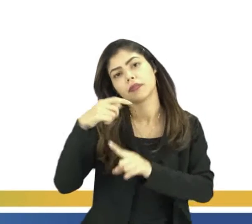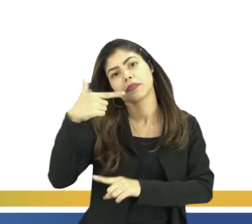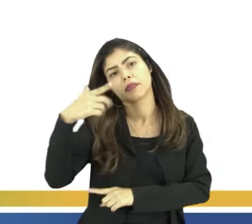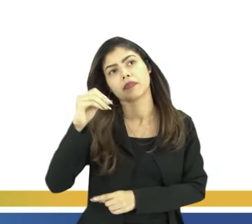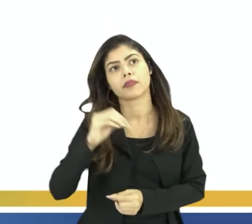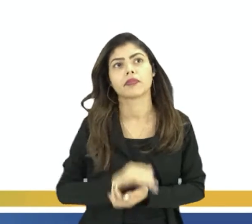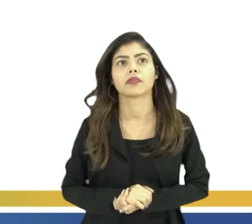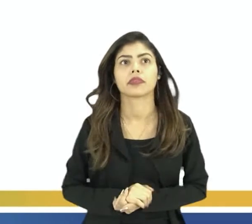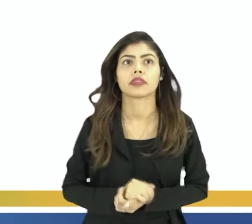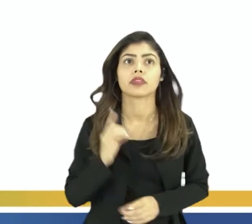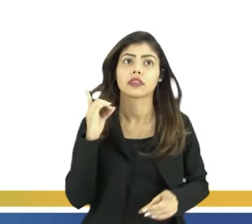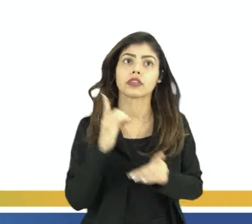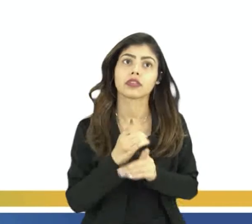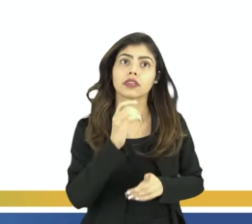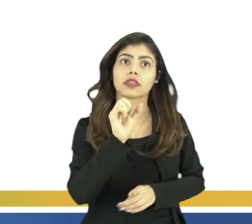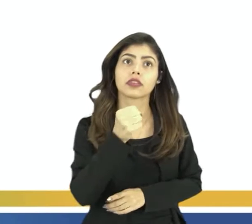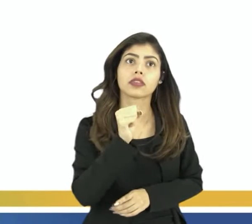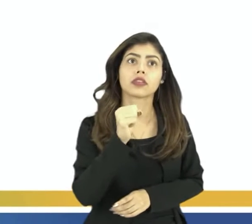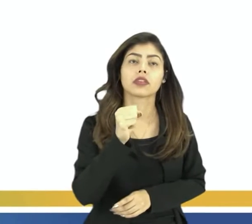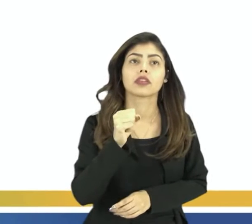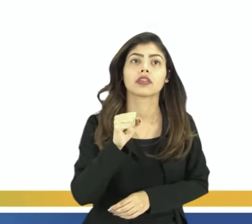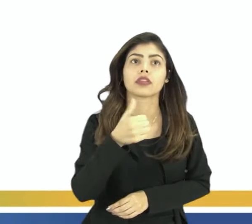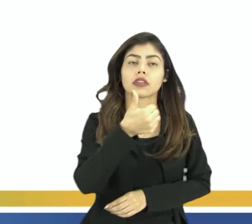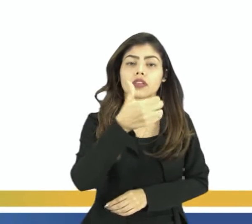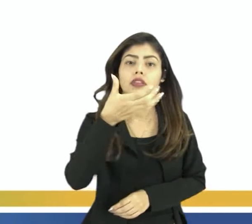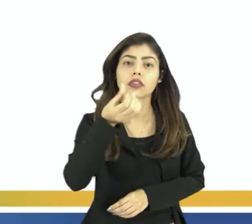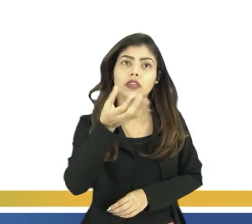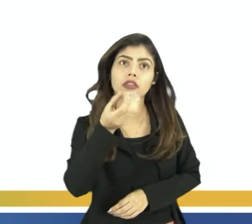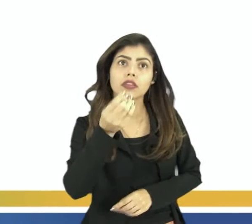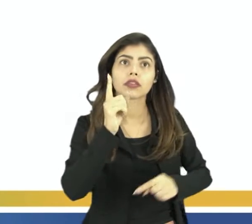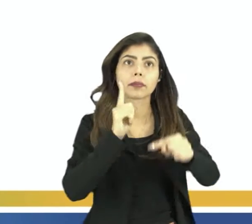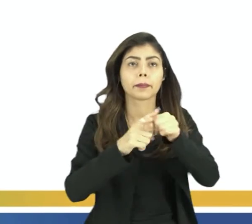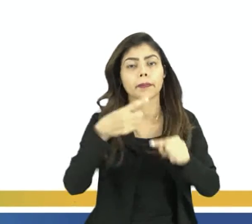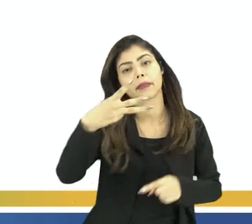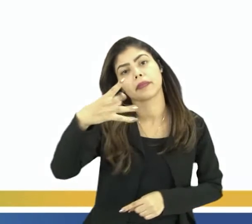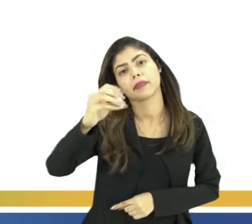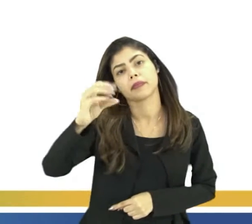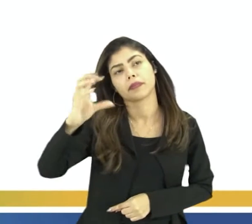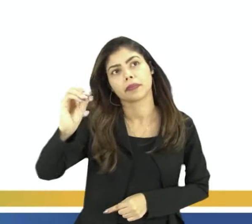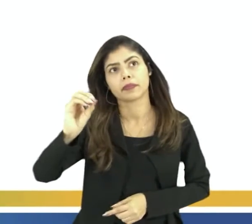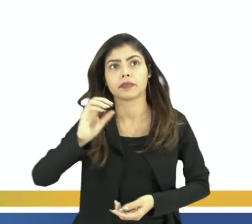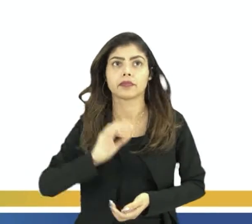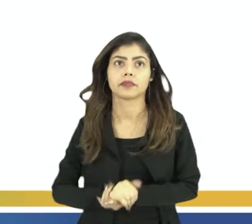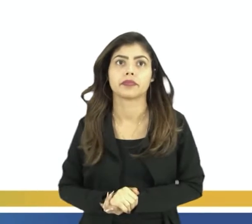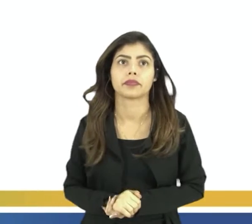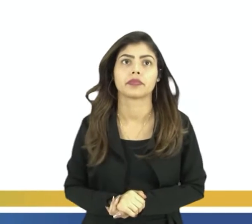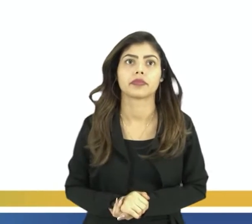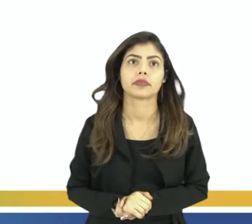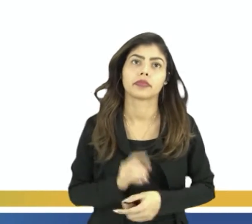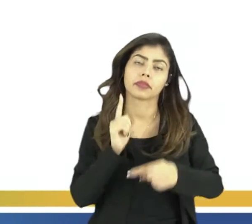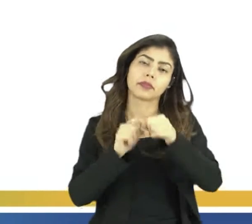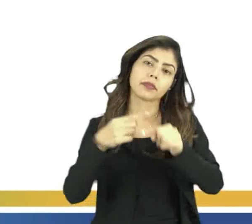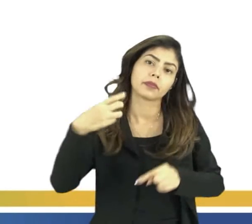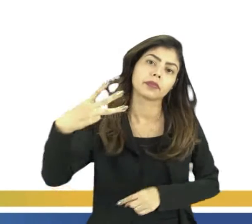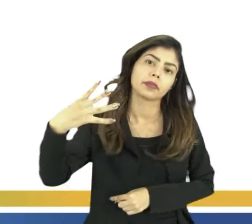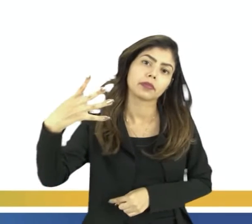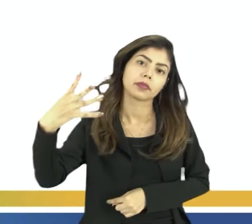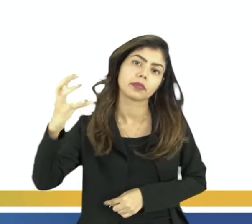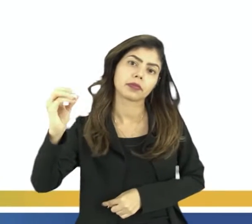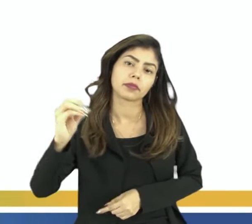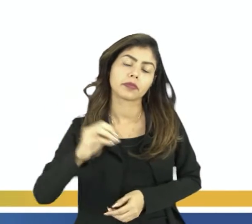A área, nós vamos encontrar 8 vezes 20, vou ter 160, mais 15 vezes 20, 300,